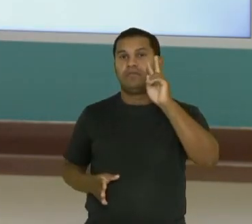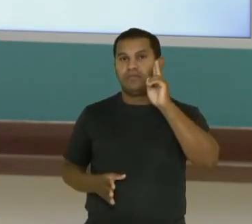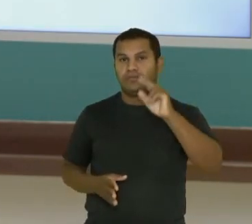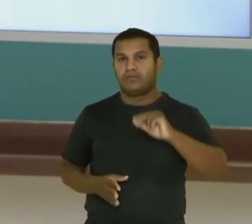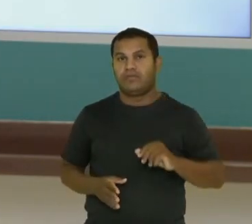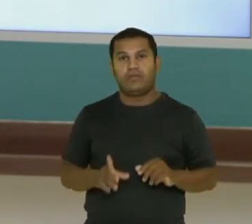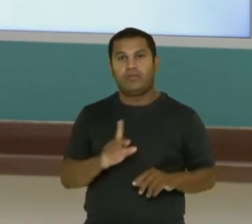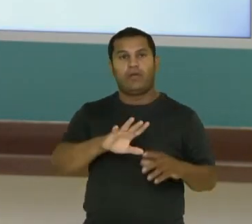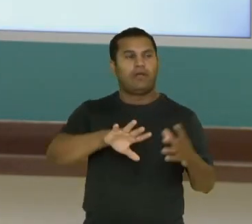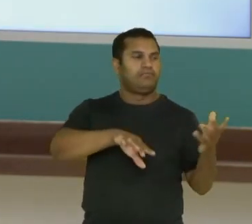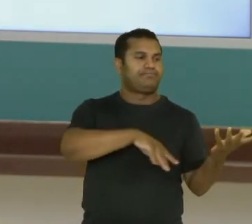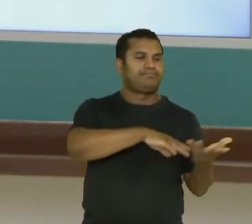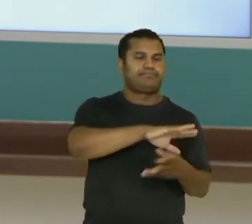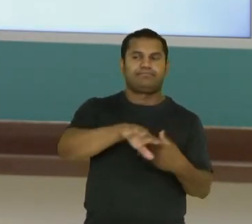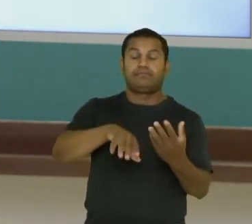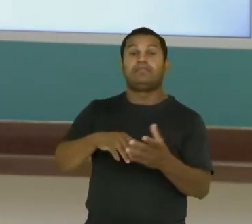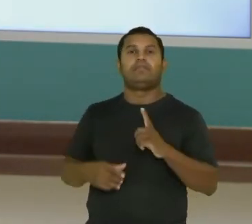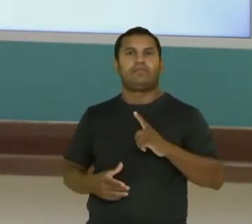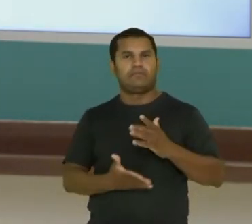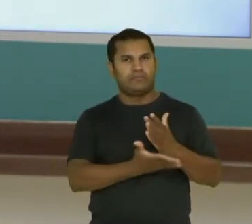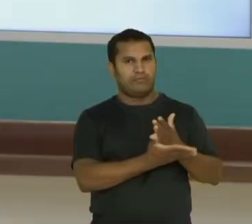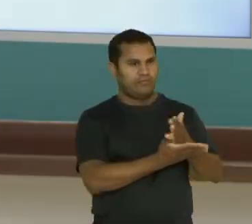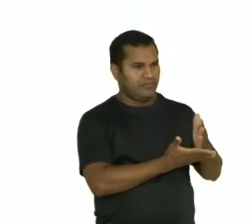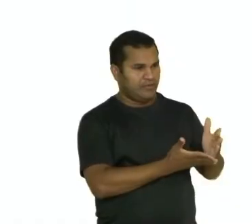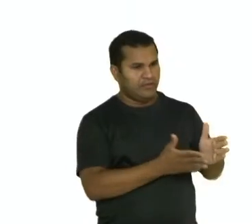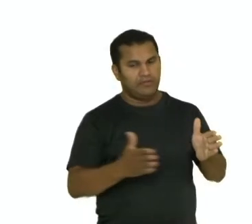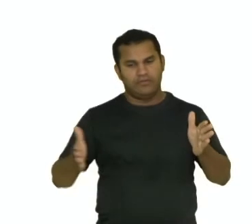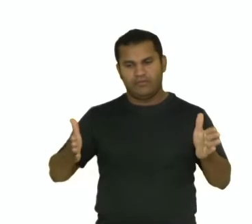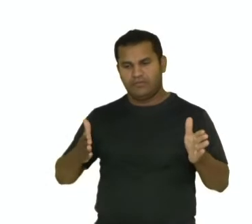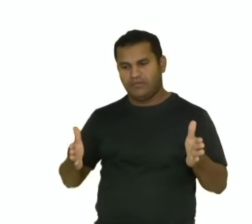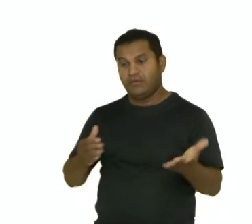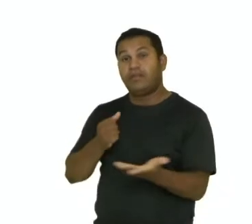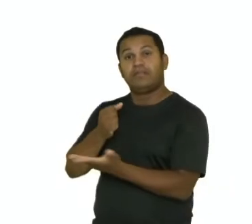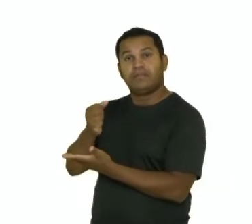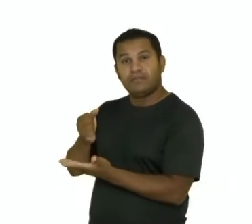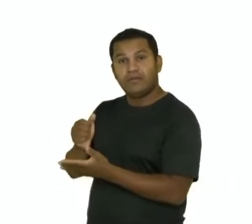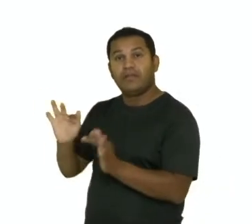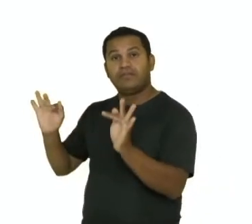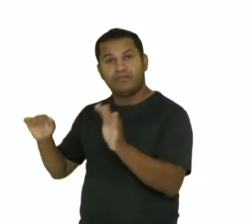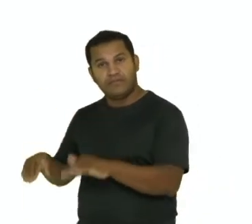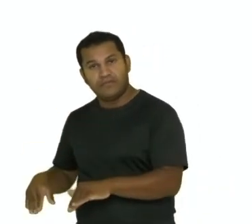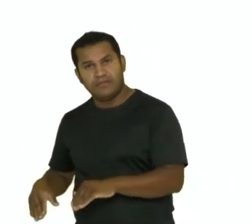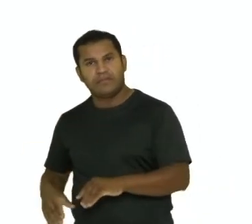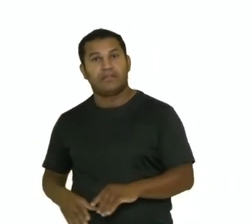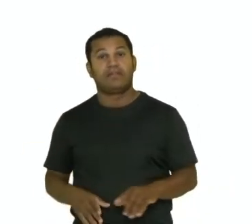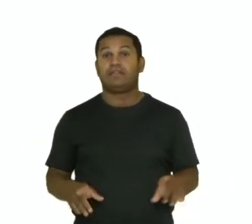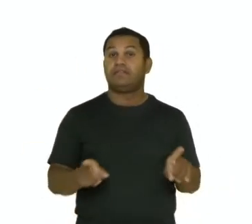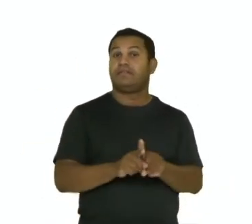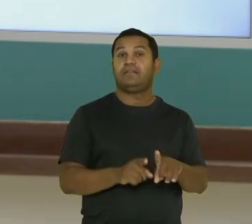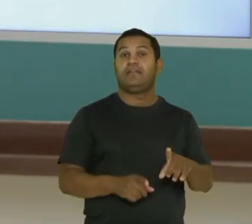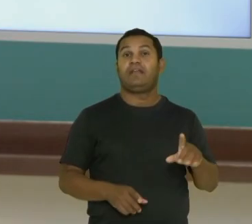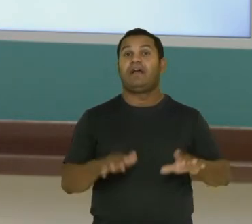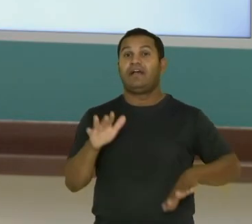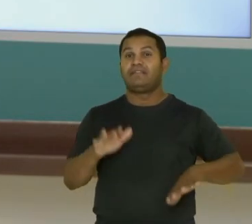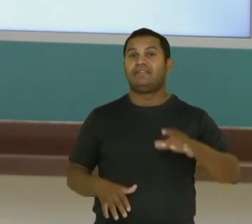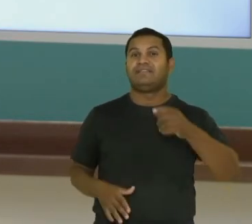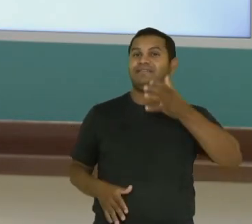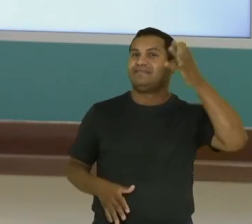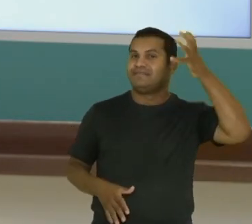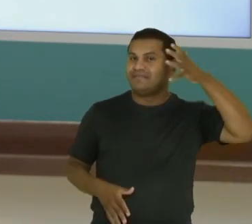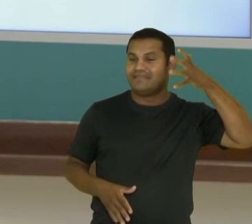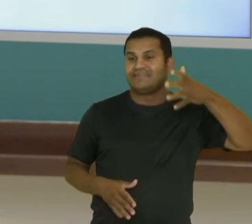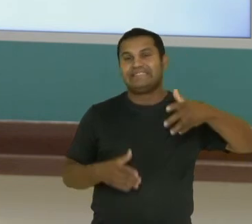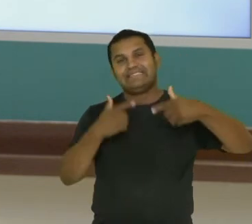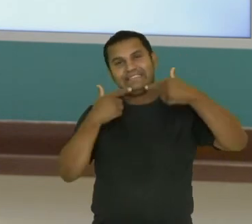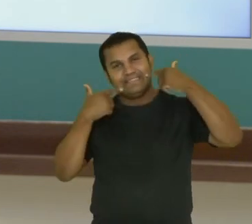proceder, ele tem começo, ele tem meio, ele tem fim, ele tem base. Aliás, não tenha medo de utilizar o humor, também é uma excelente forma de